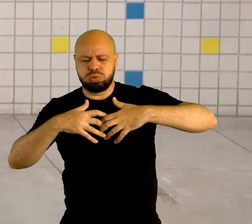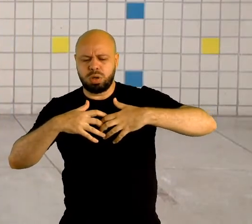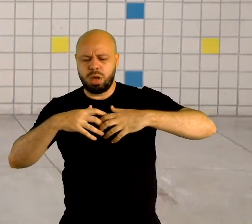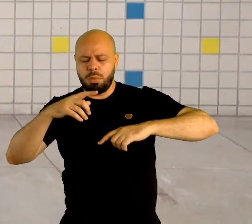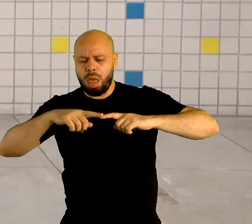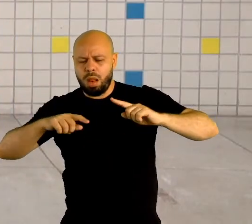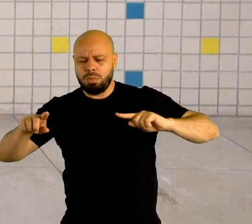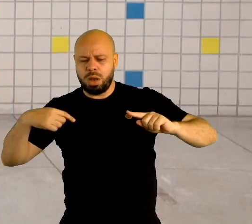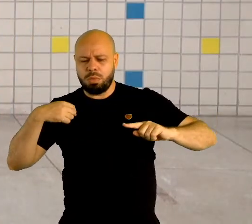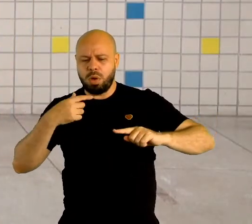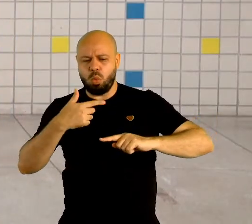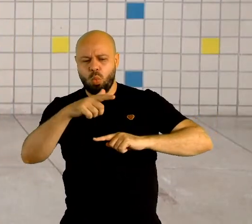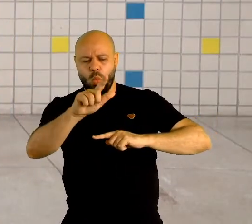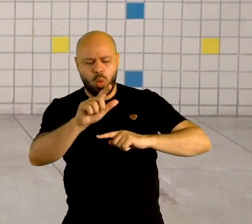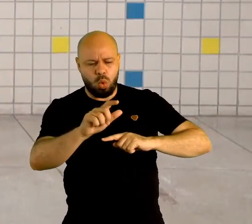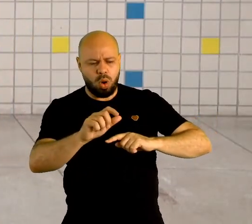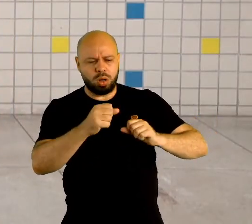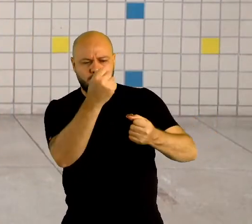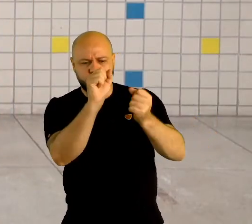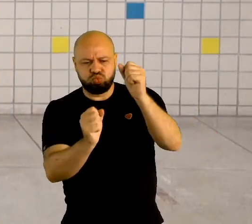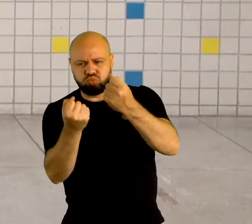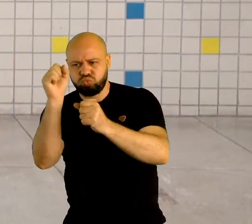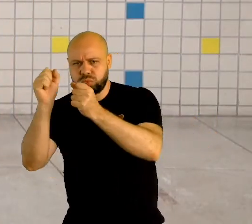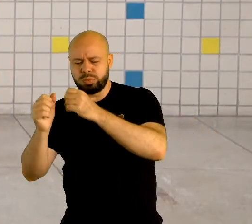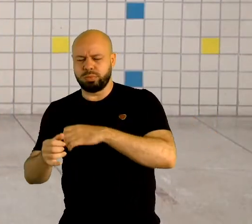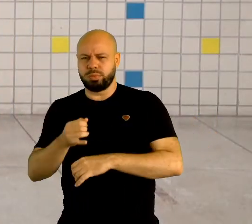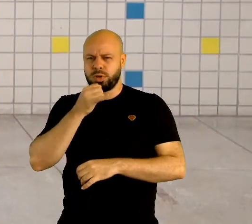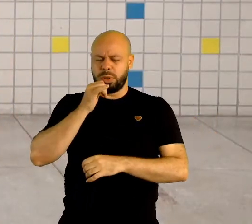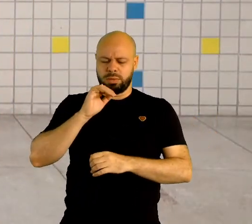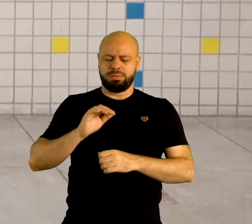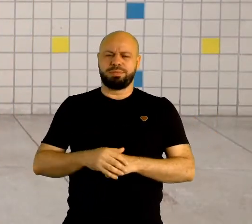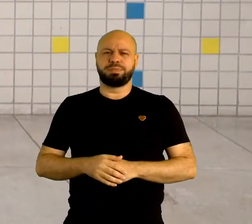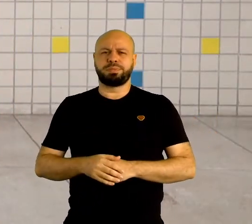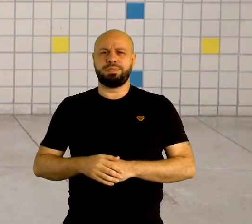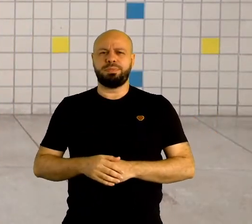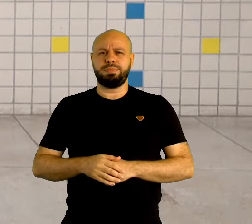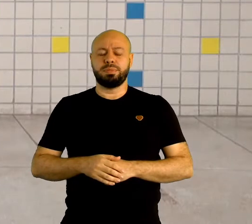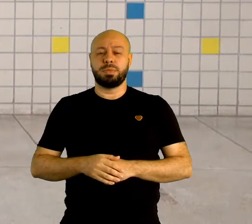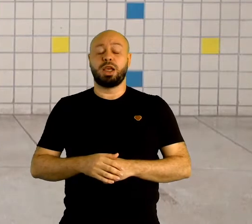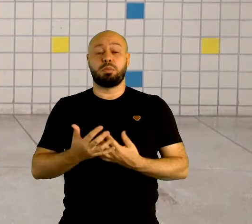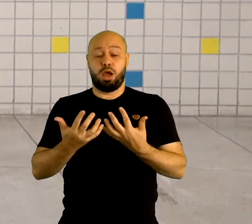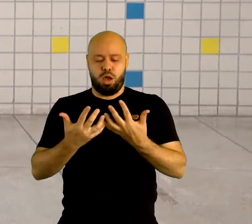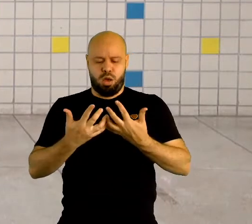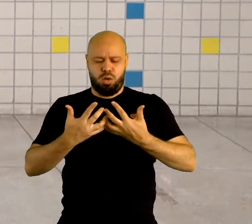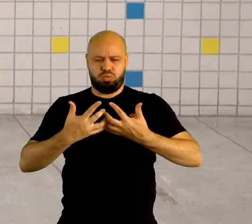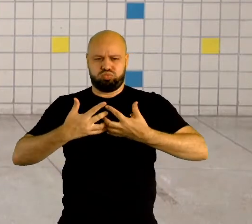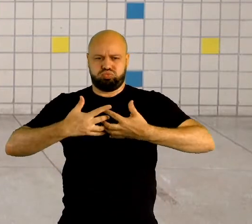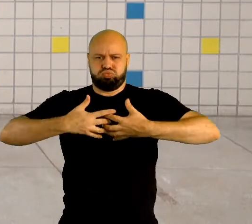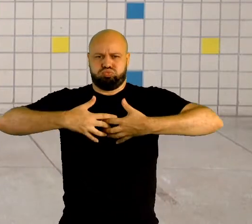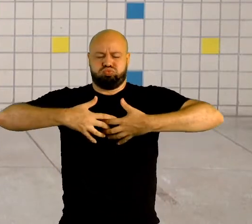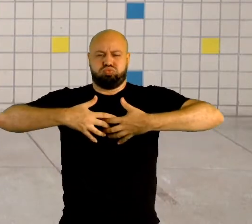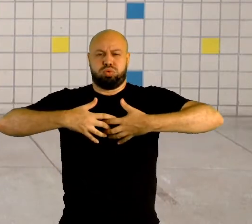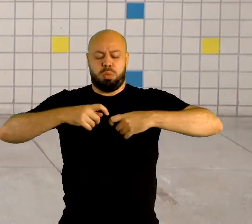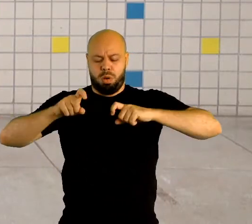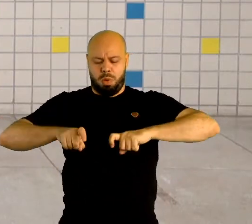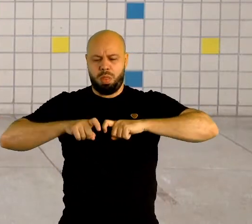em outras indústrias, como é o caso das máquinas que são utilizadas na indústria